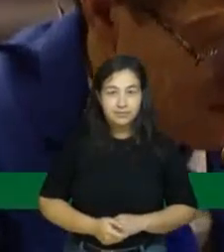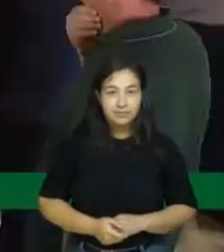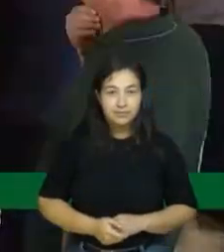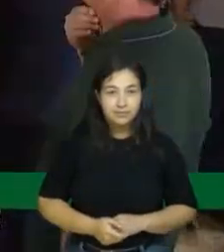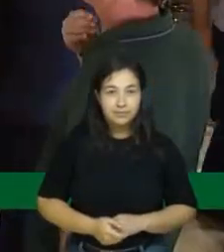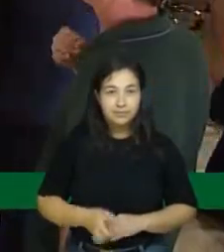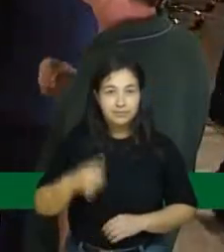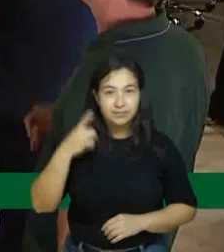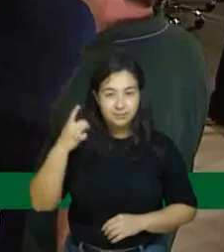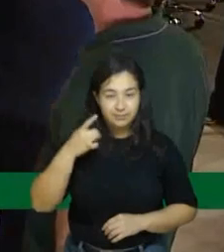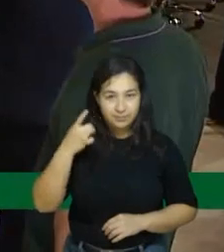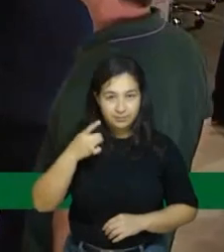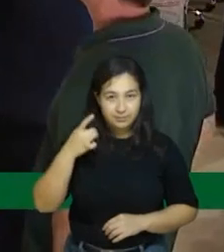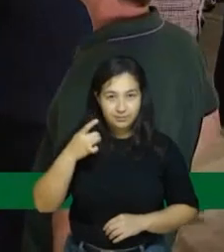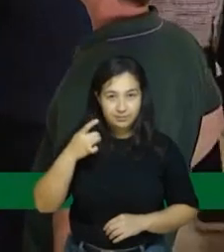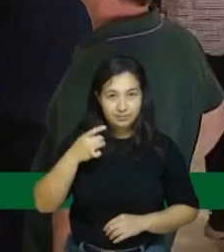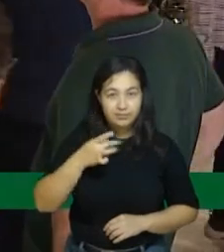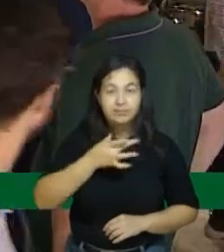Deputado Maurício